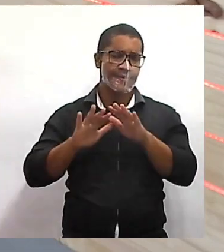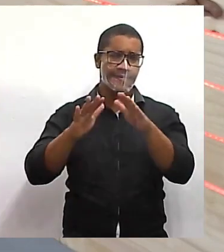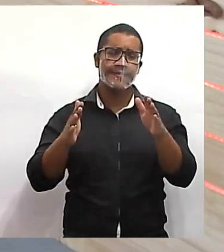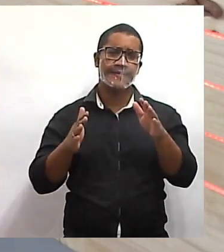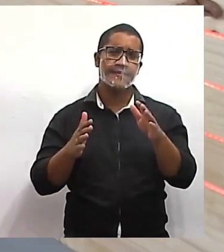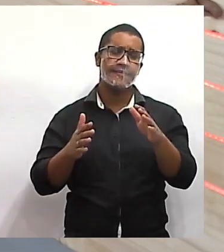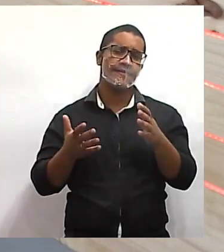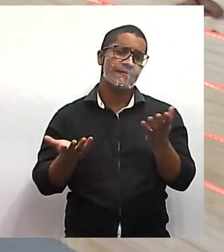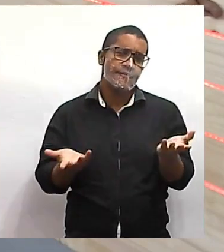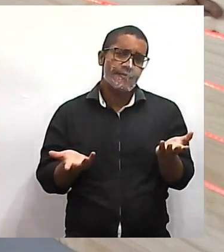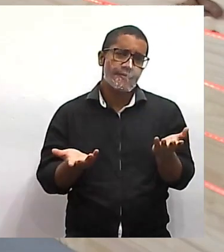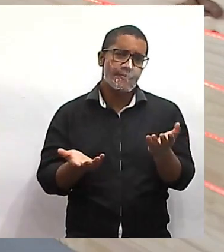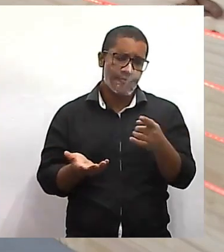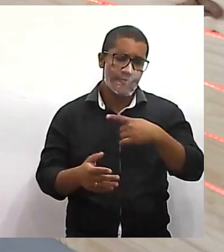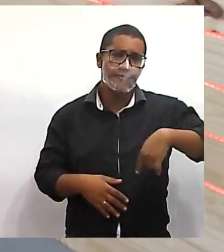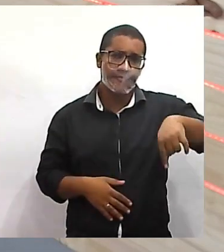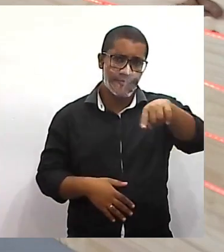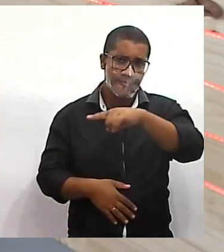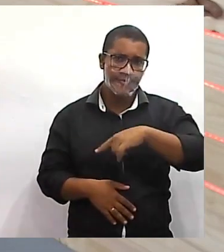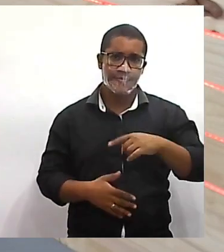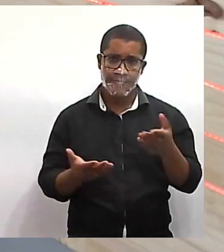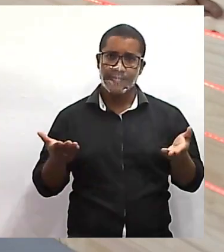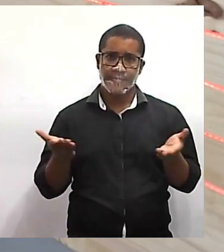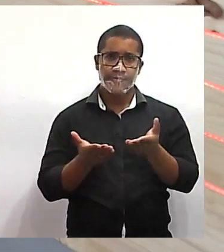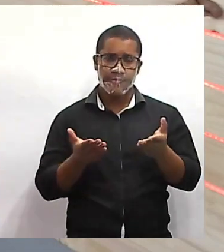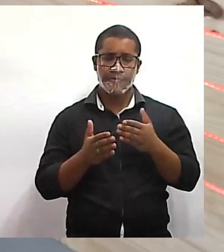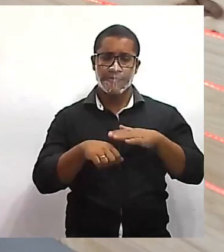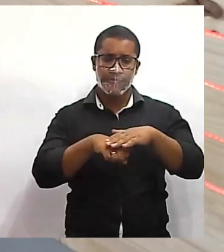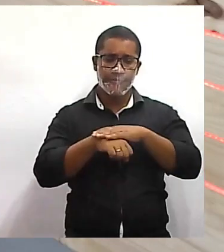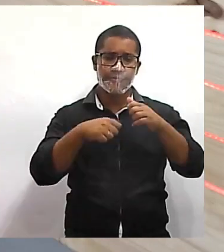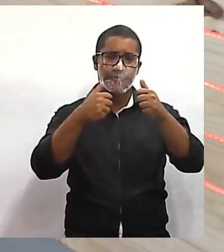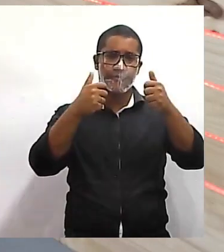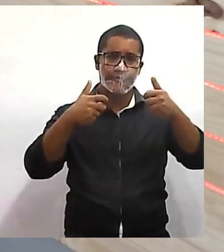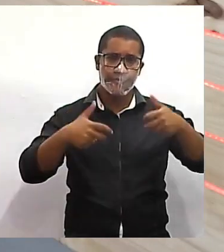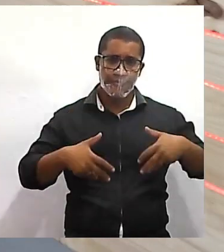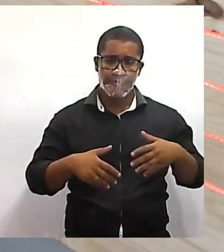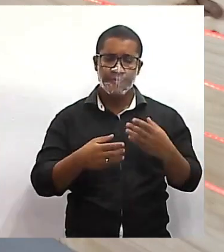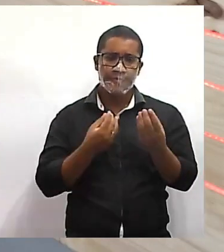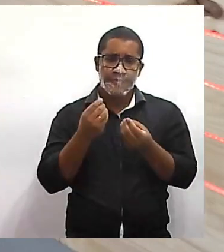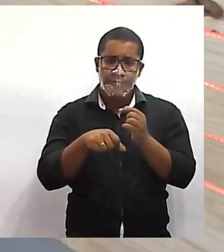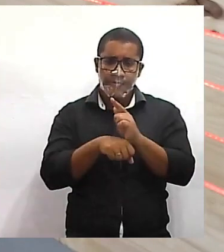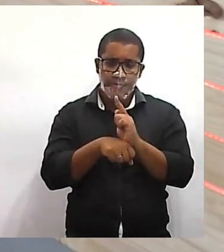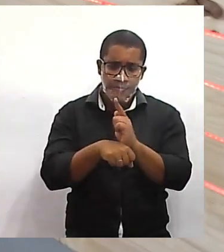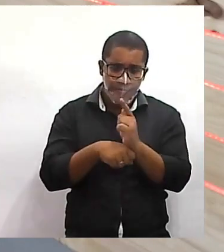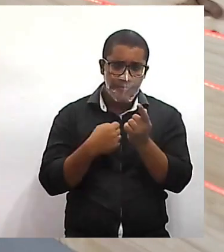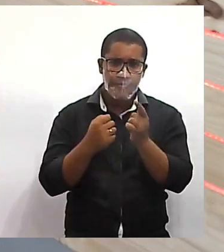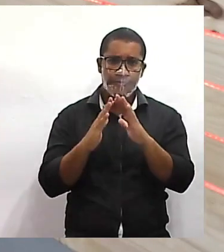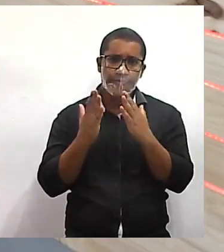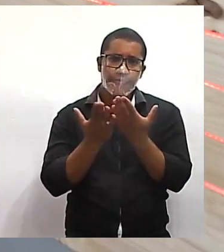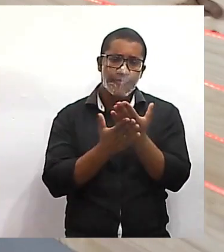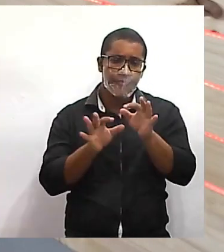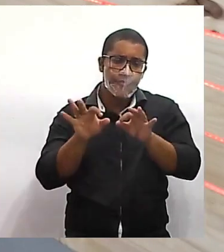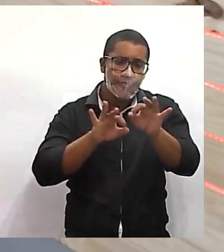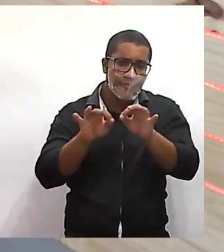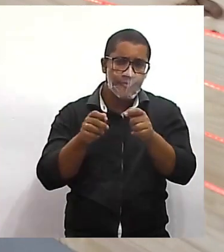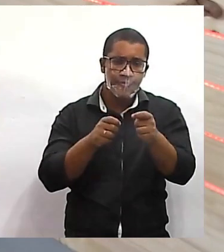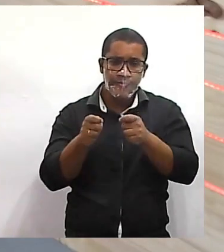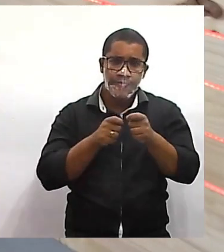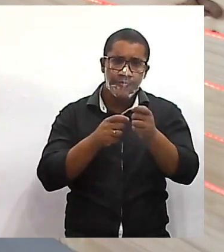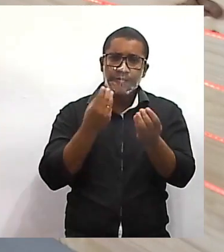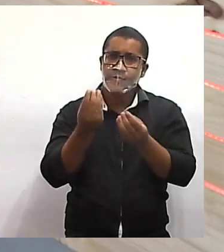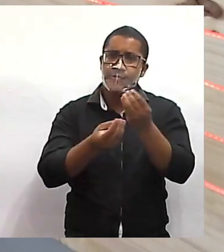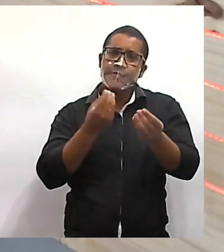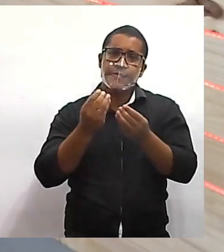só. Nós hoje vamos falar sobre a gestão escolar numa